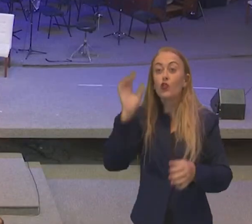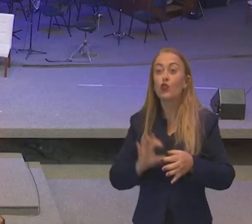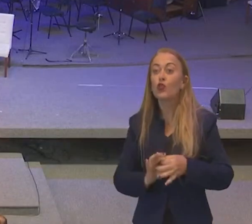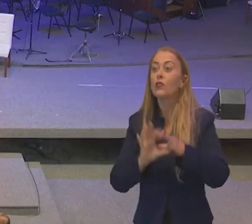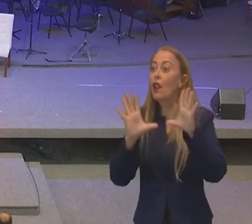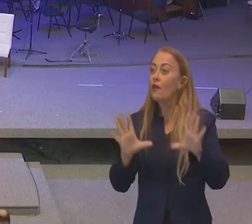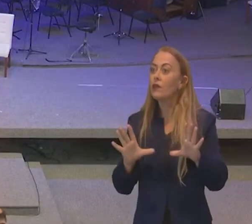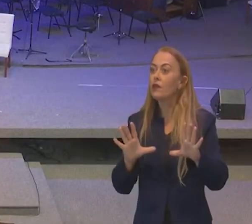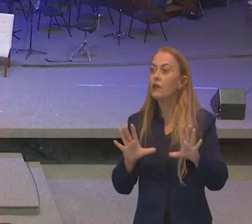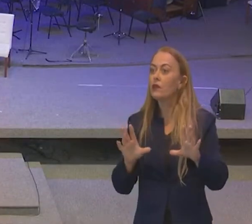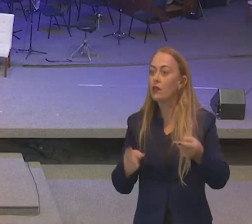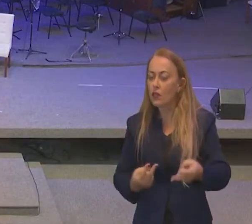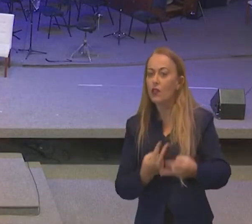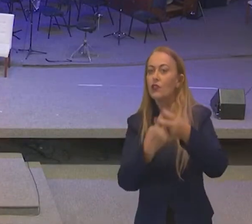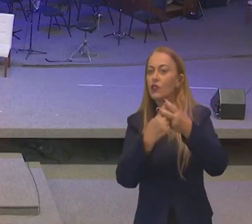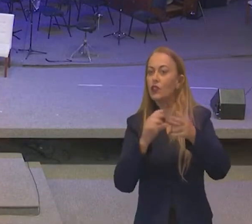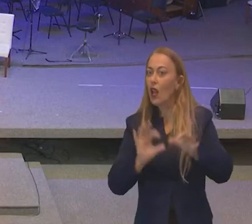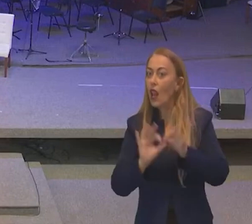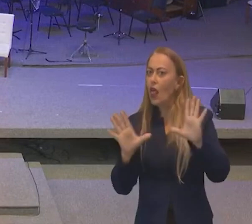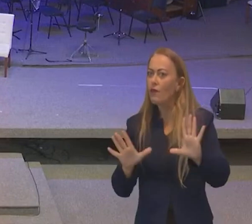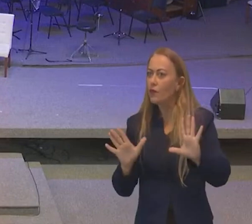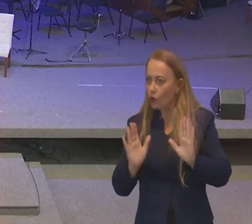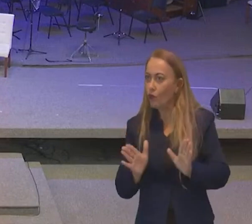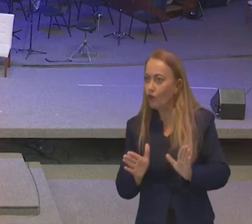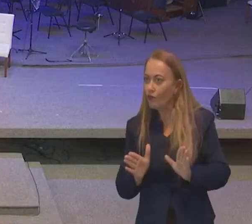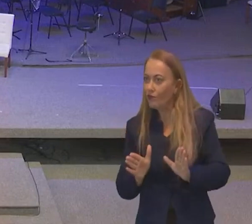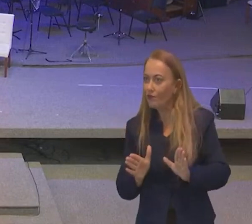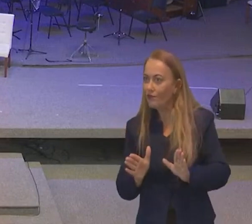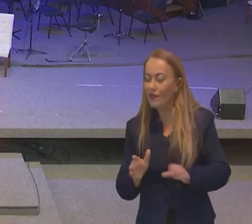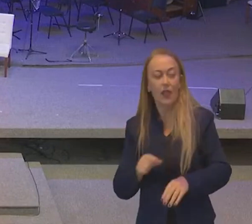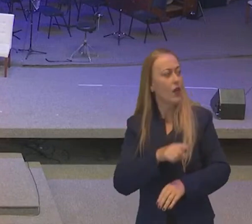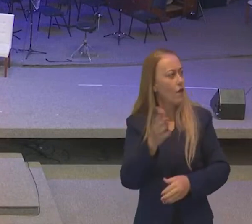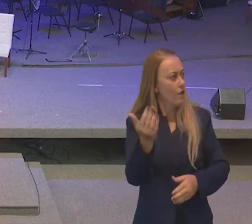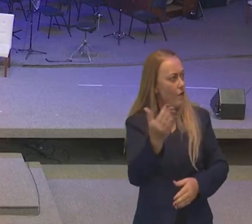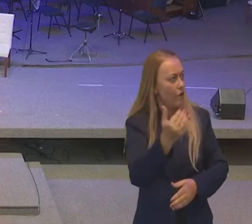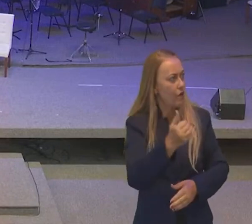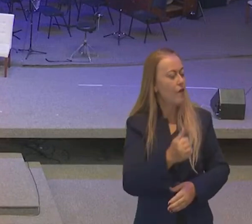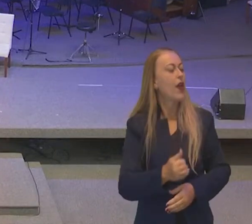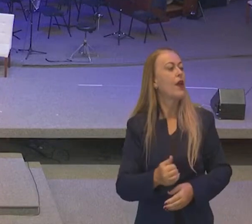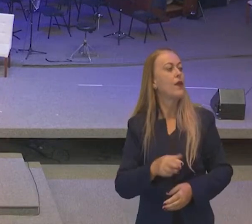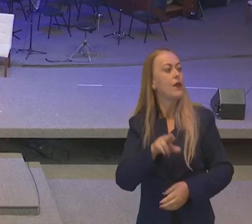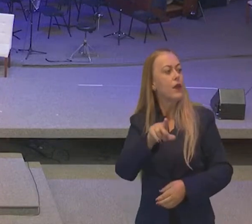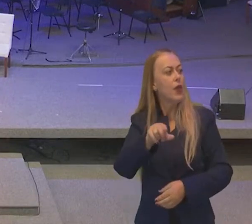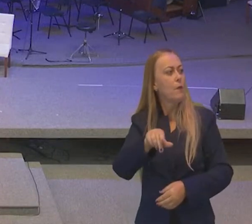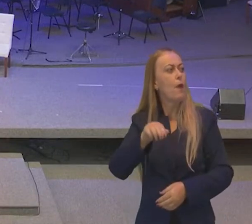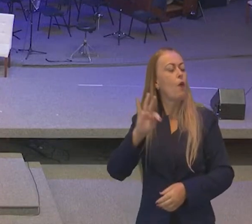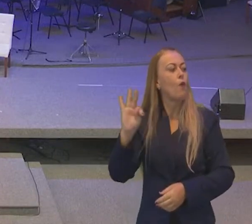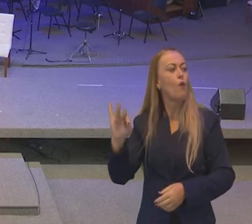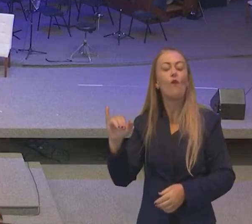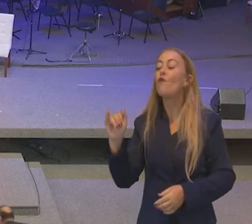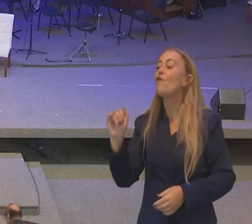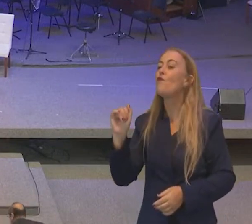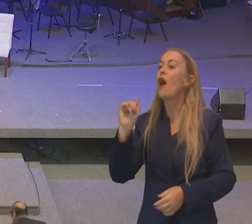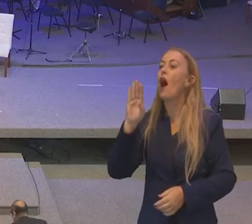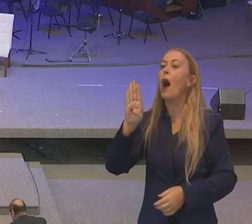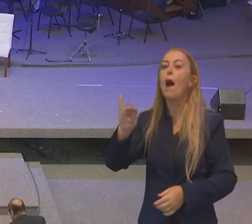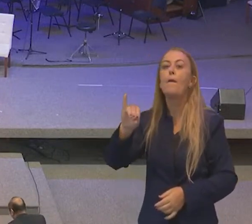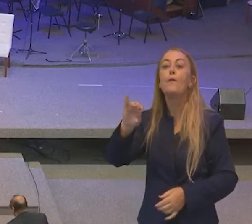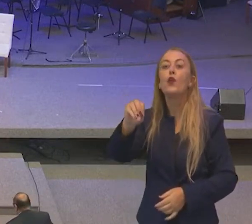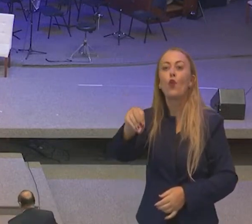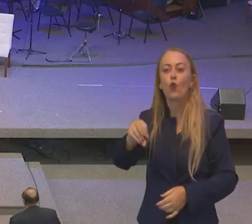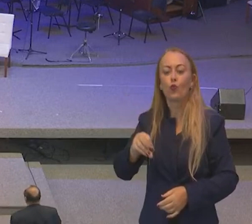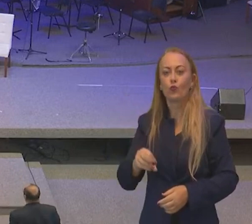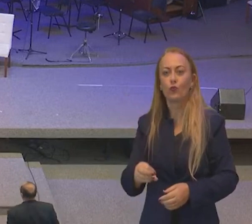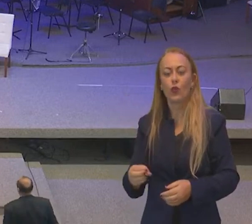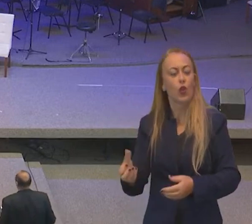seu Novo Testamento. Traz 2. Traz 2 e fica aqui ao meu lado, e vou fazer a oração final. Traz 2. Traz 2 Novos